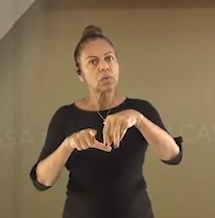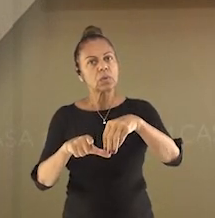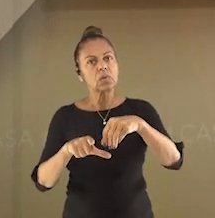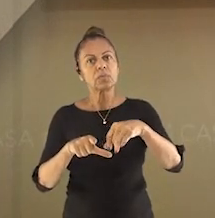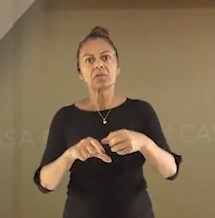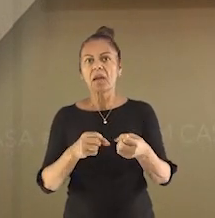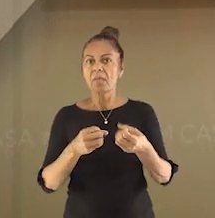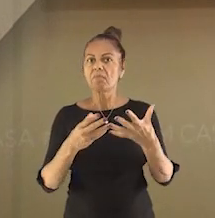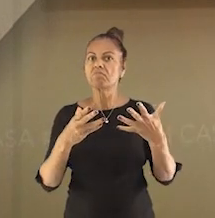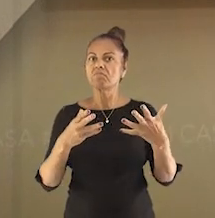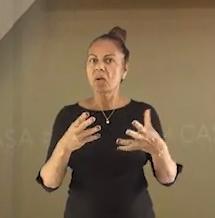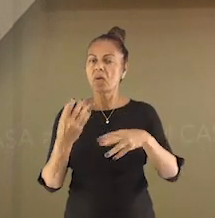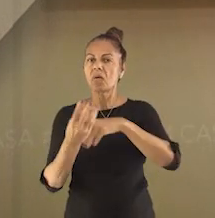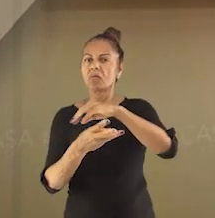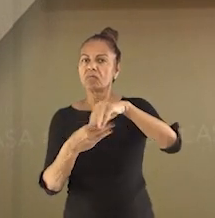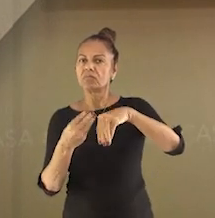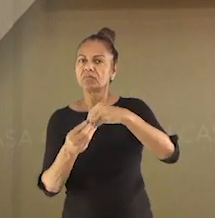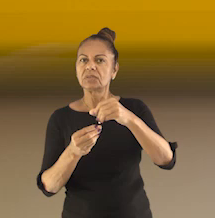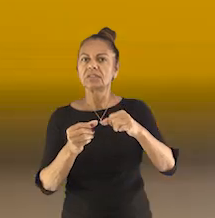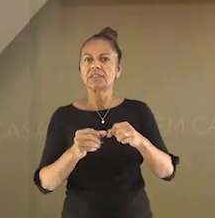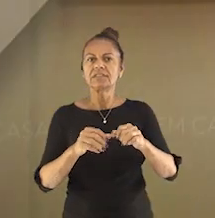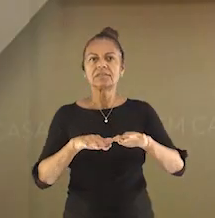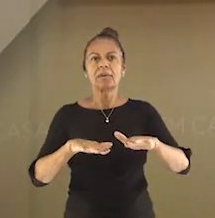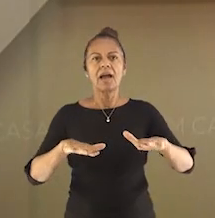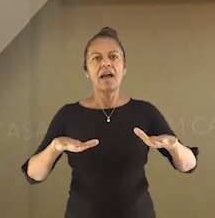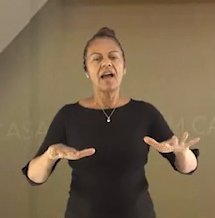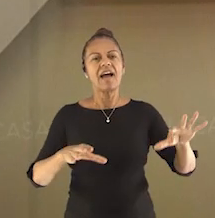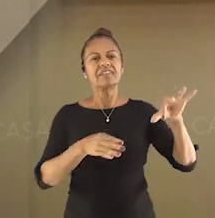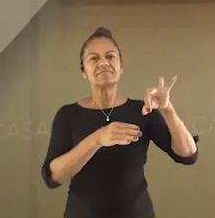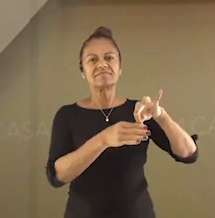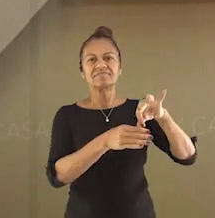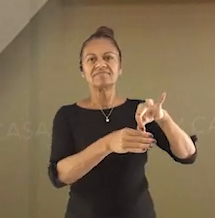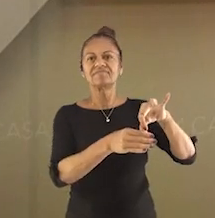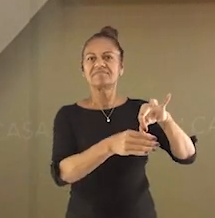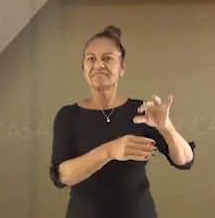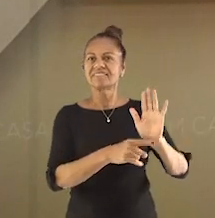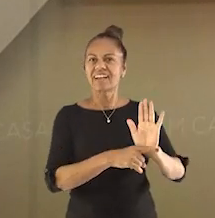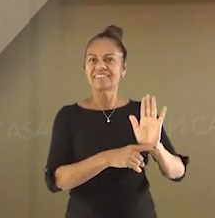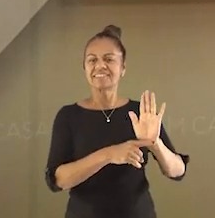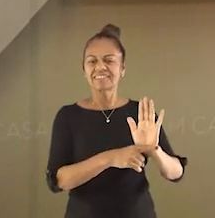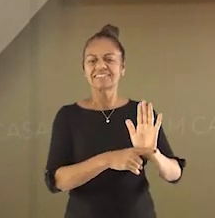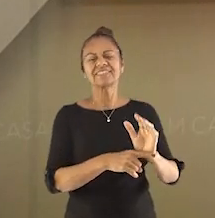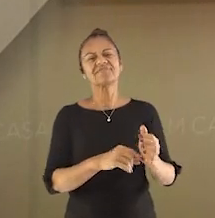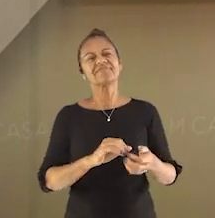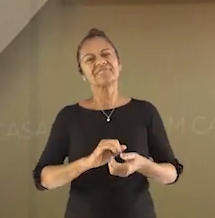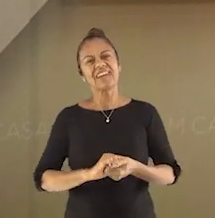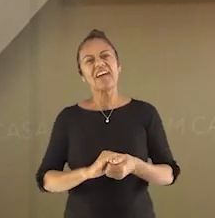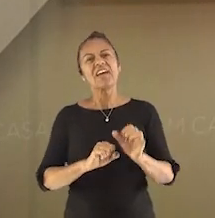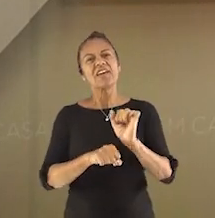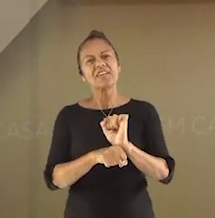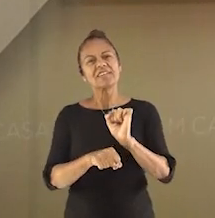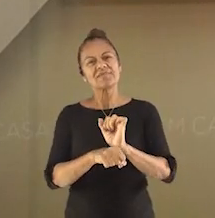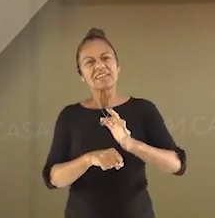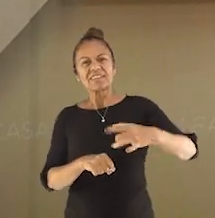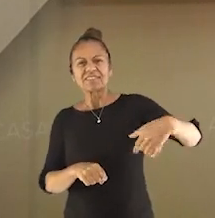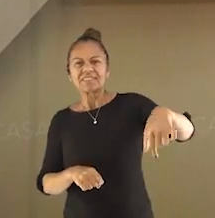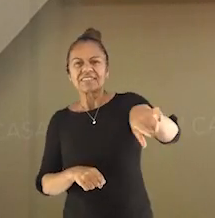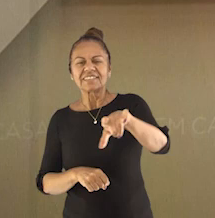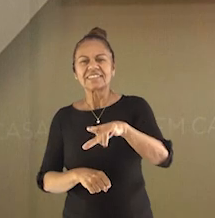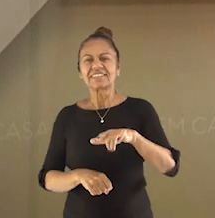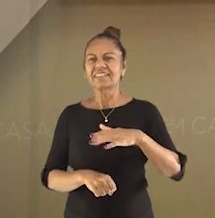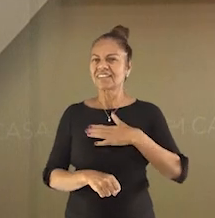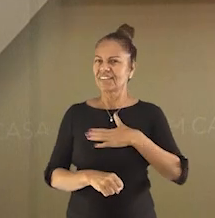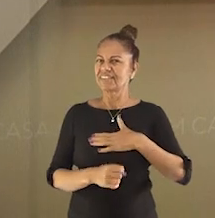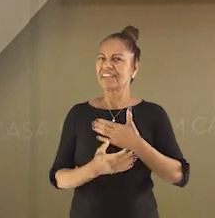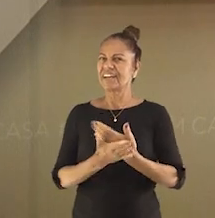manter o solo bom para plantio. Aprendemos muita coisa na aula de hoje e espero que todos vocês tenham